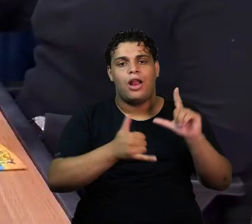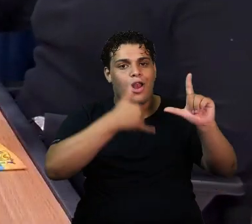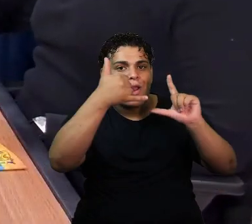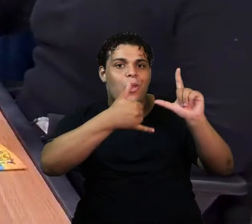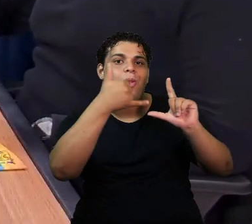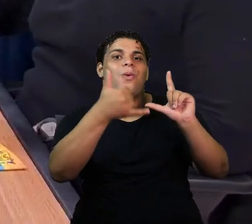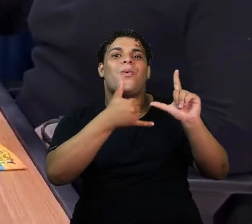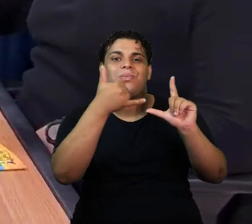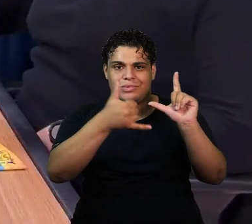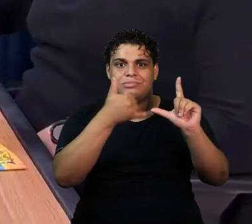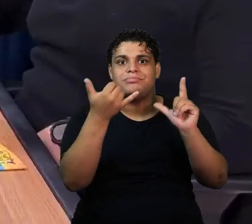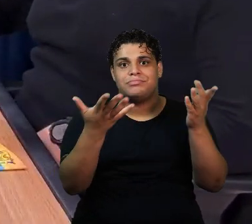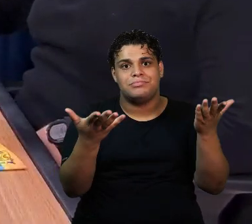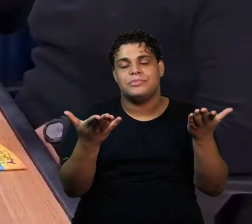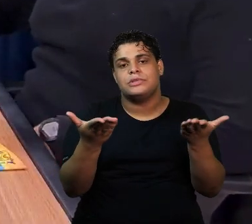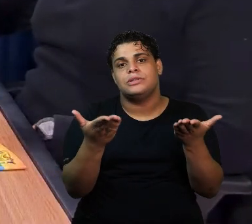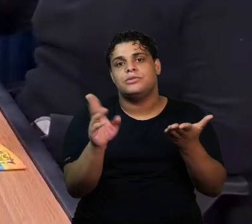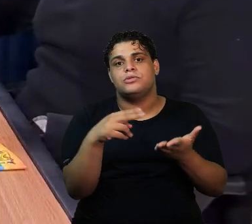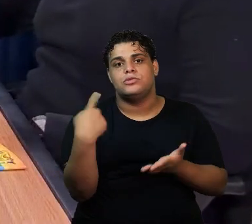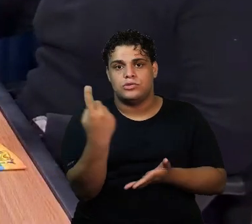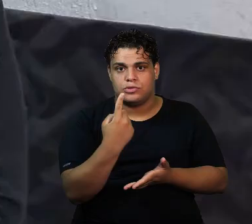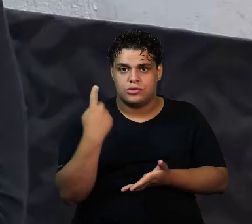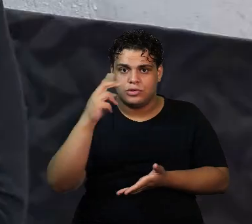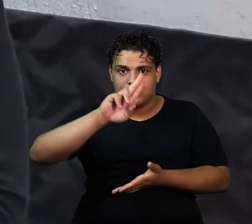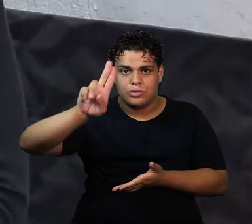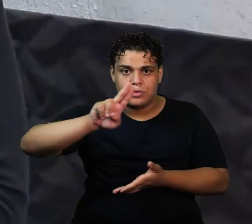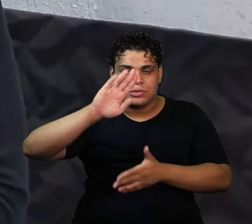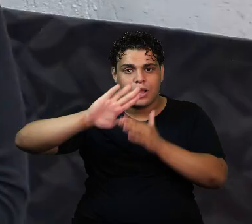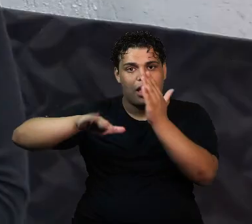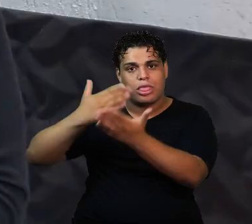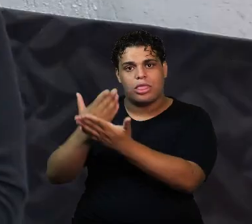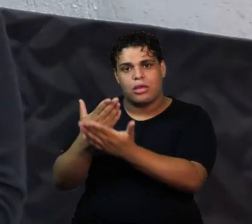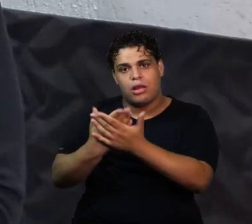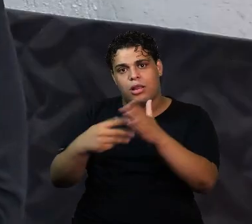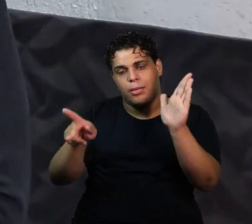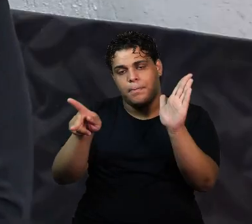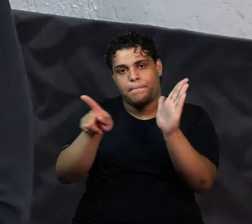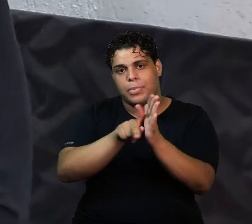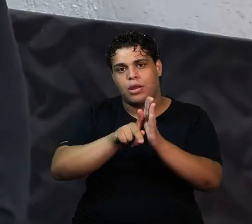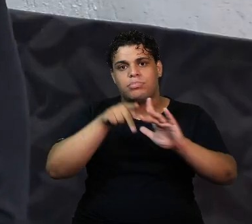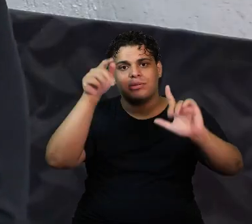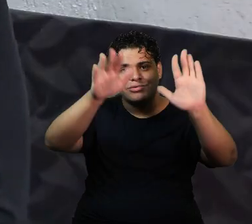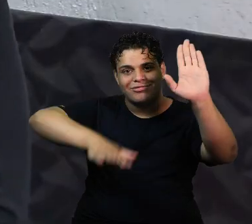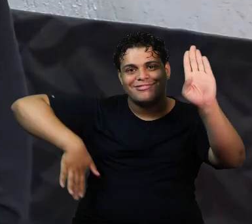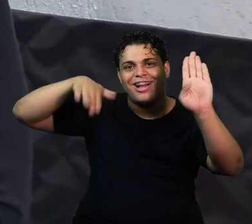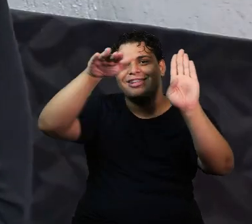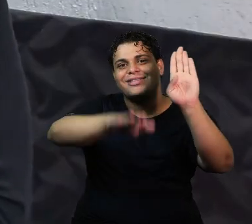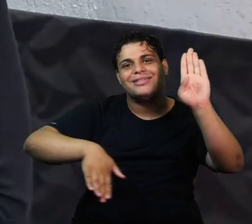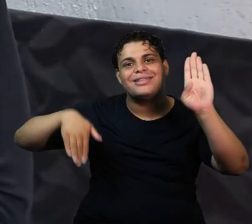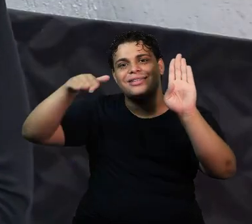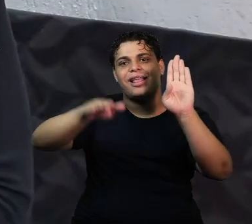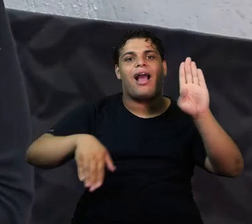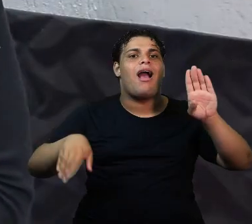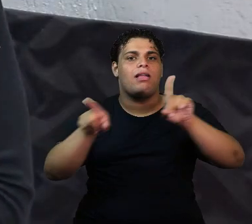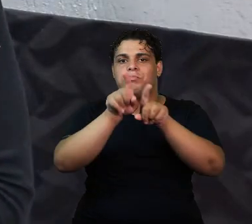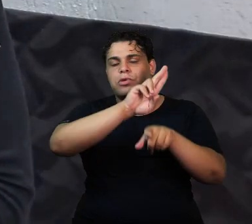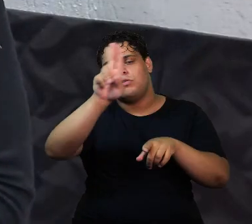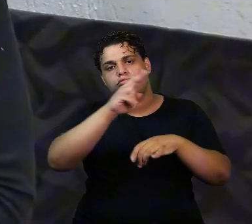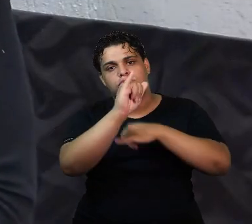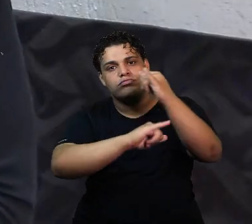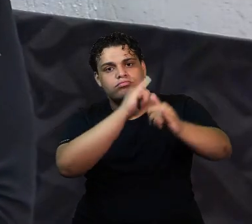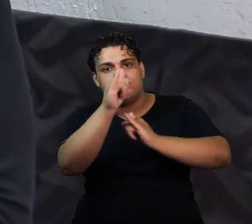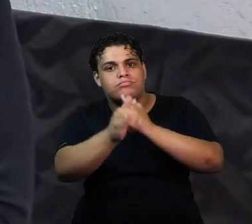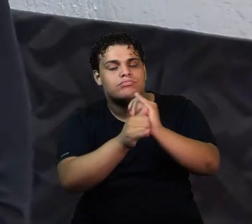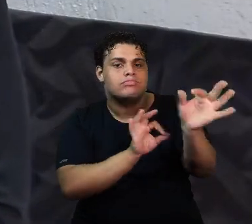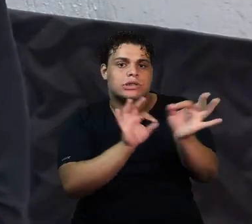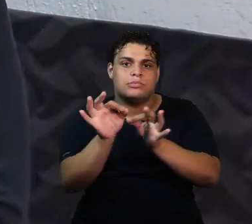muito escolas de natação para fazer isso, mas não só isso, né? A internet, com esse próprio projeto, a gente chegou em muitas crianças